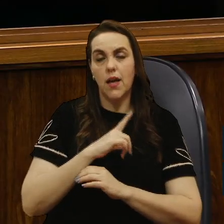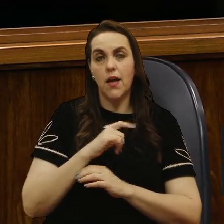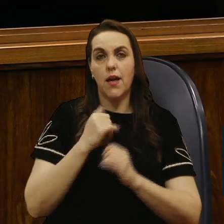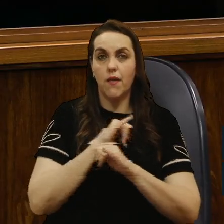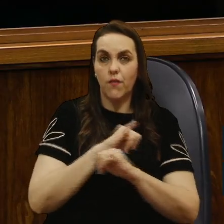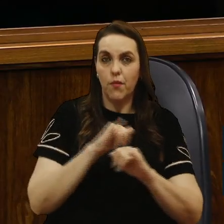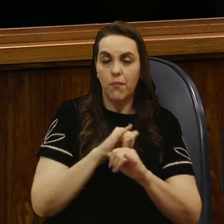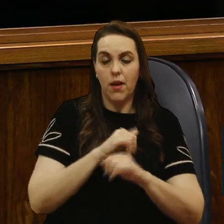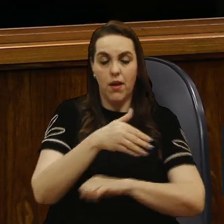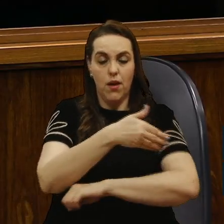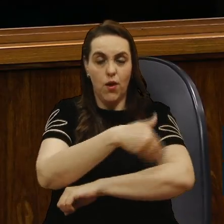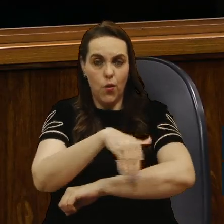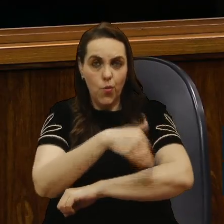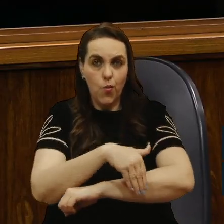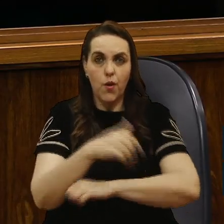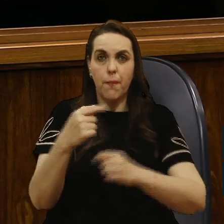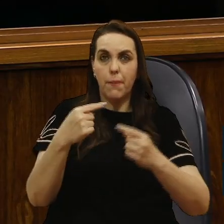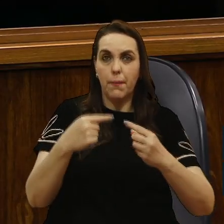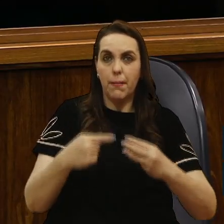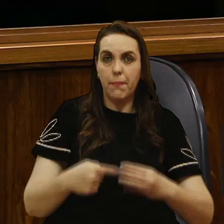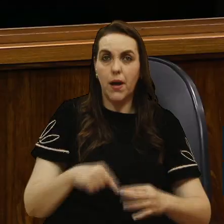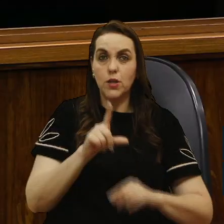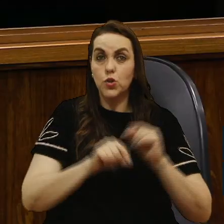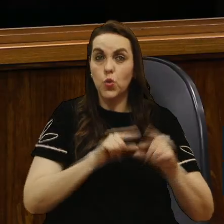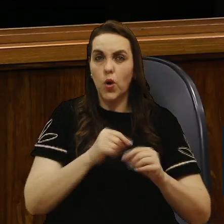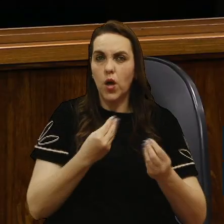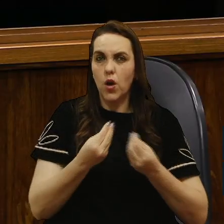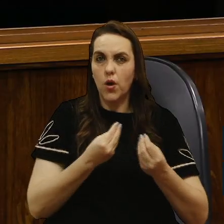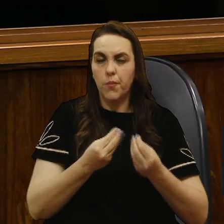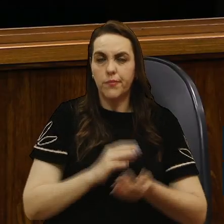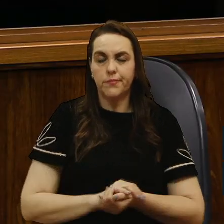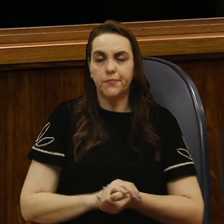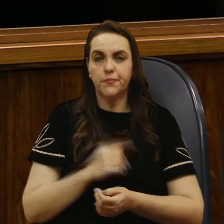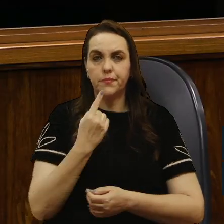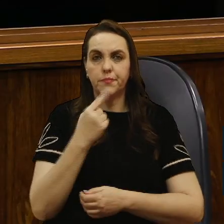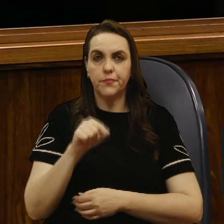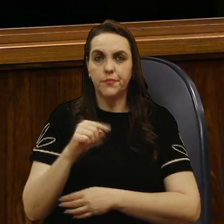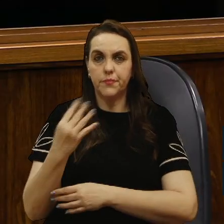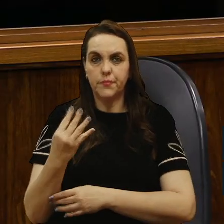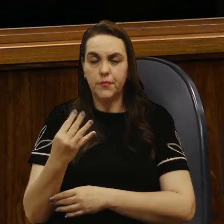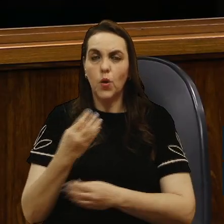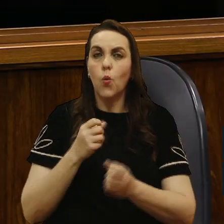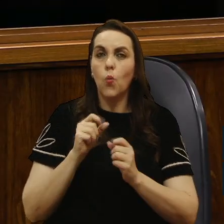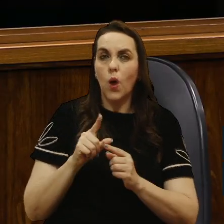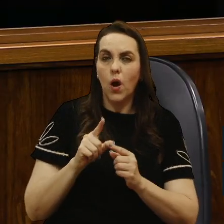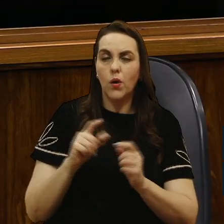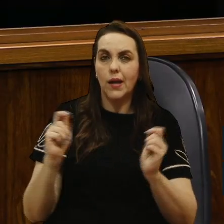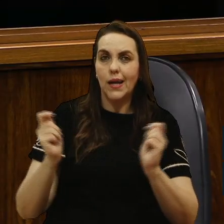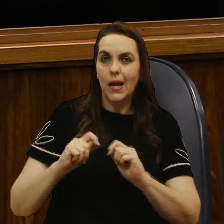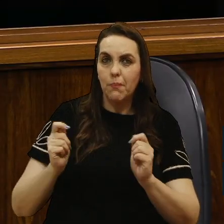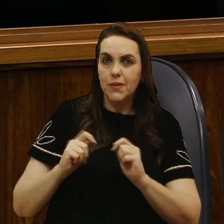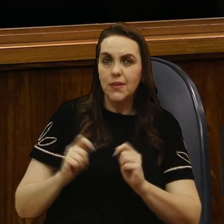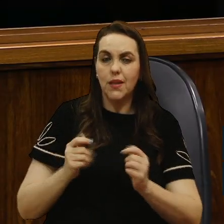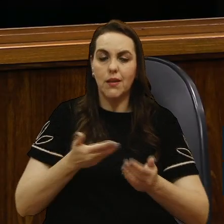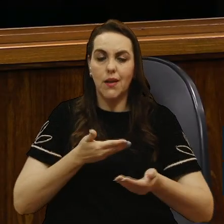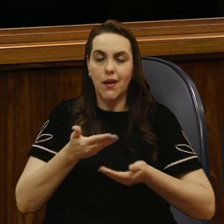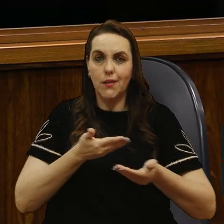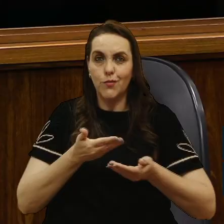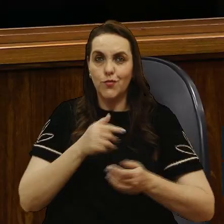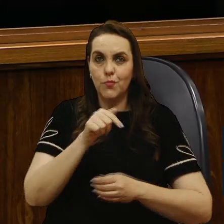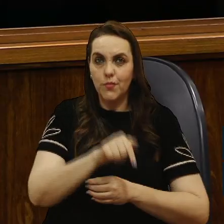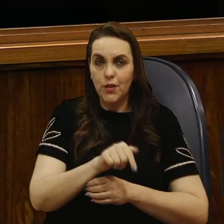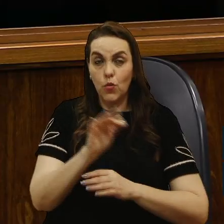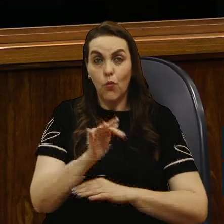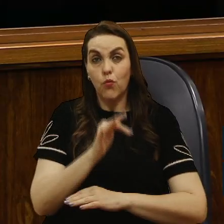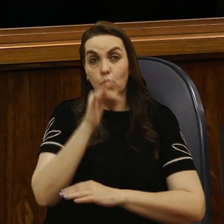critérios utilizados para sua escolha. 1.4. Qual é a estimativa de capacidade de atendimento da